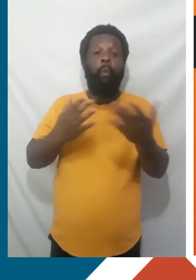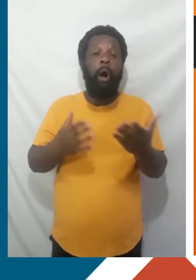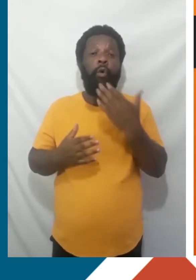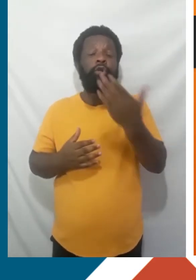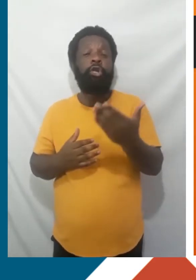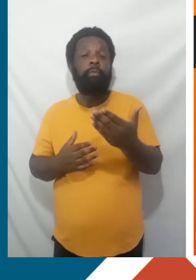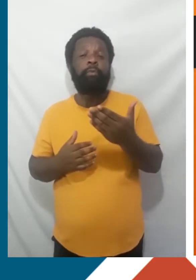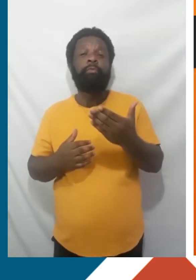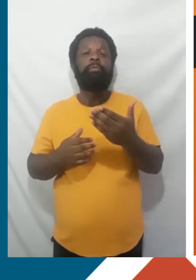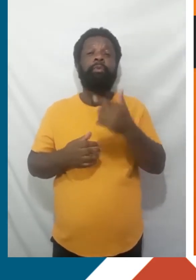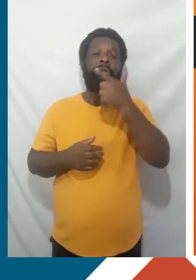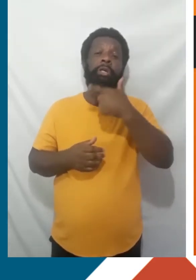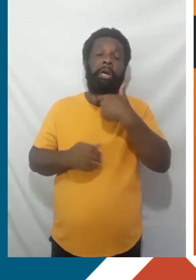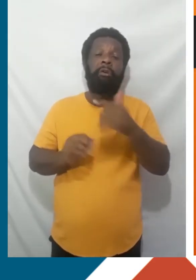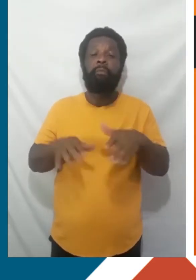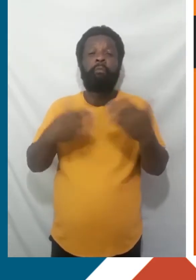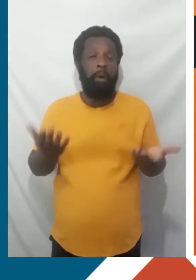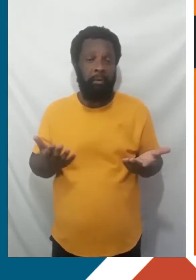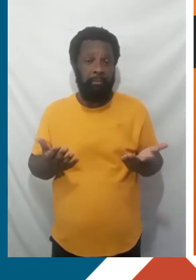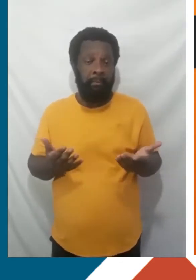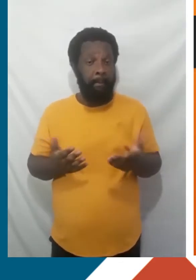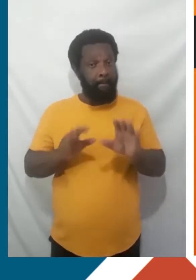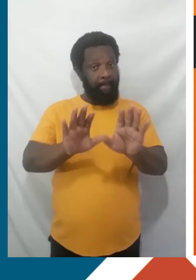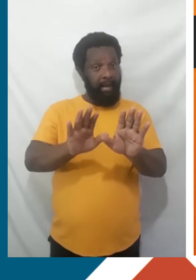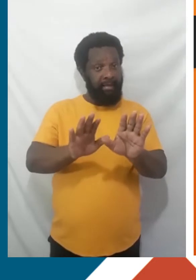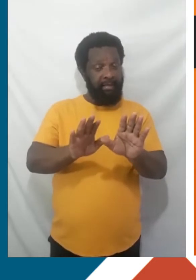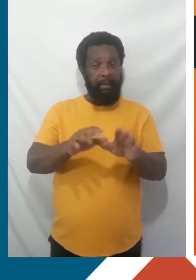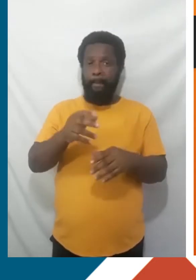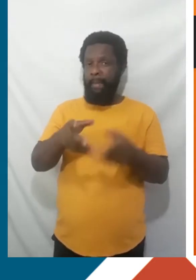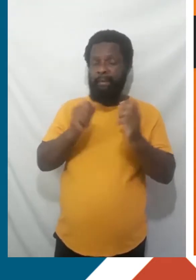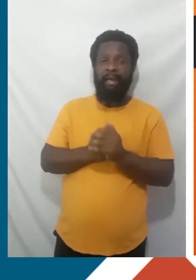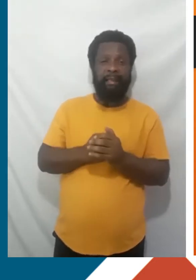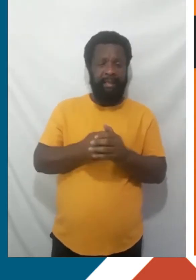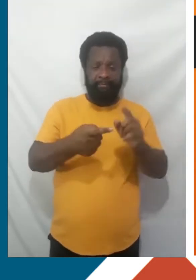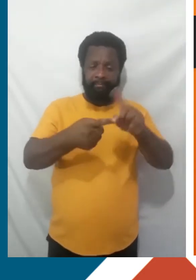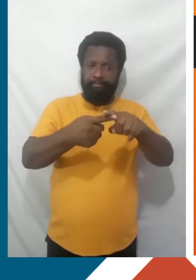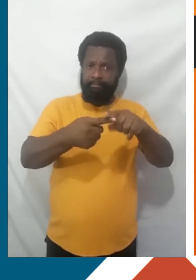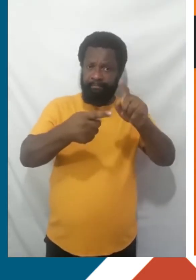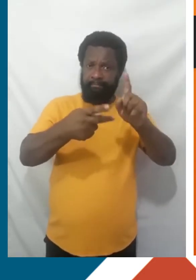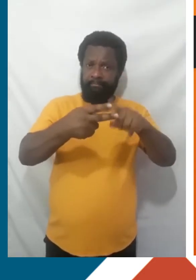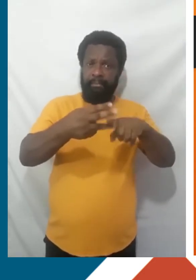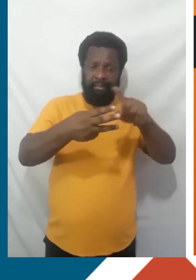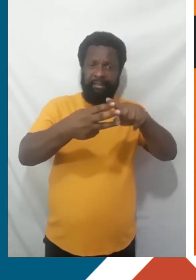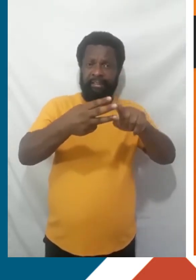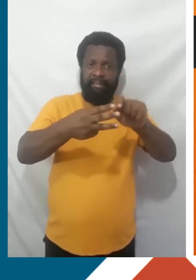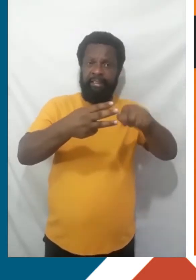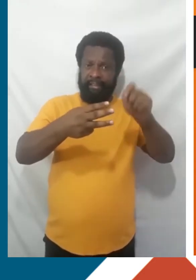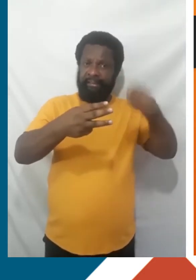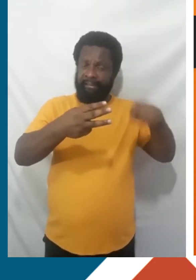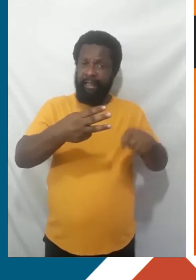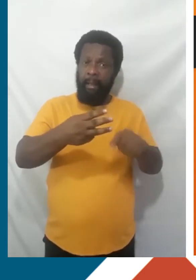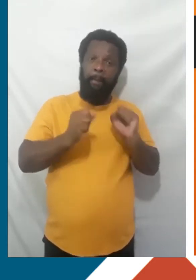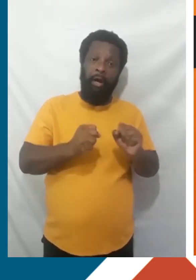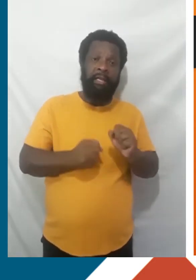tipo do queijo, dentre as opções disponíveis. Só que reparem que há, na verdade, 3 possibilidades. Por quê? Ou